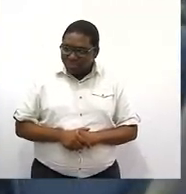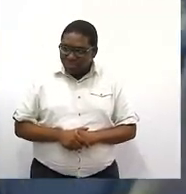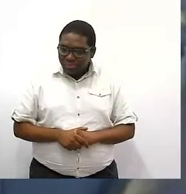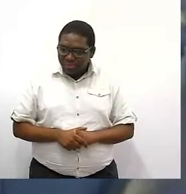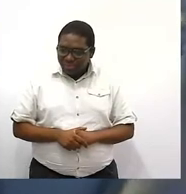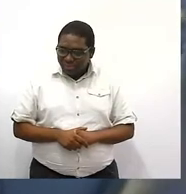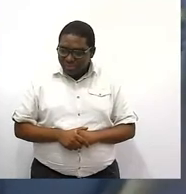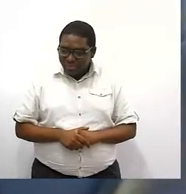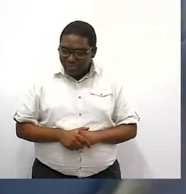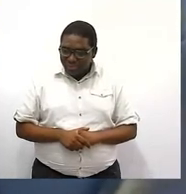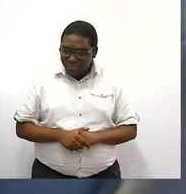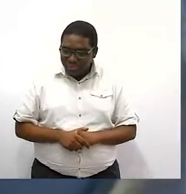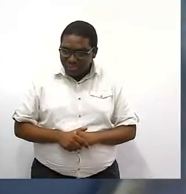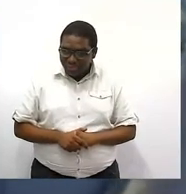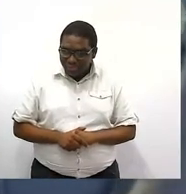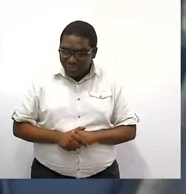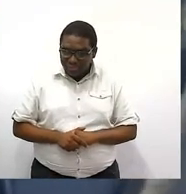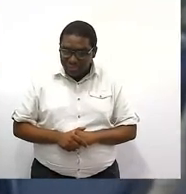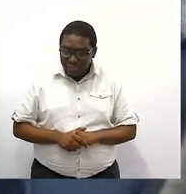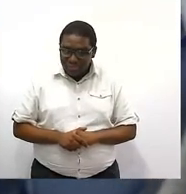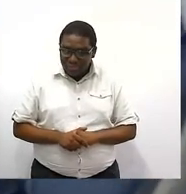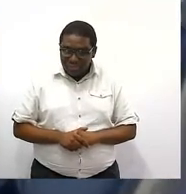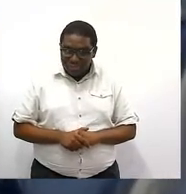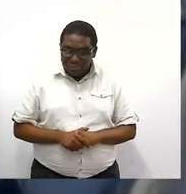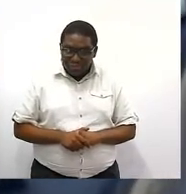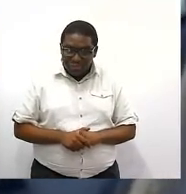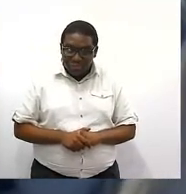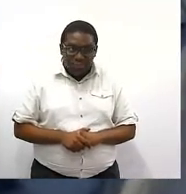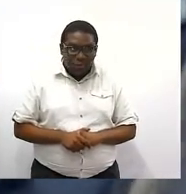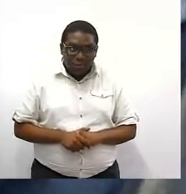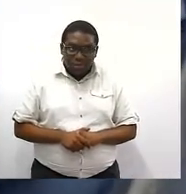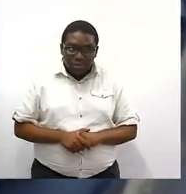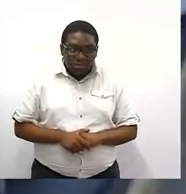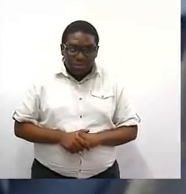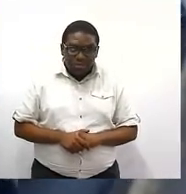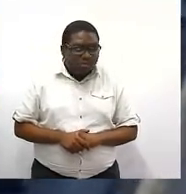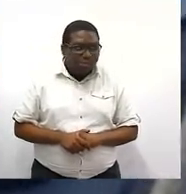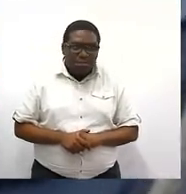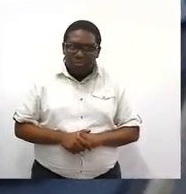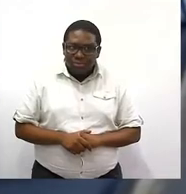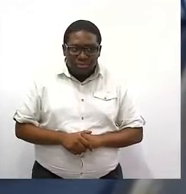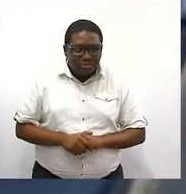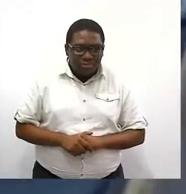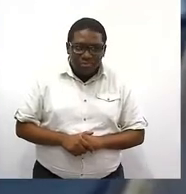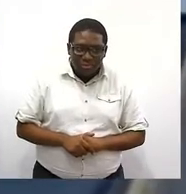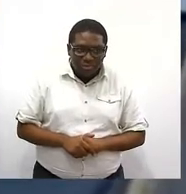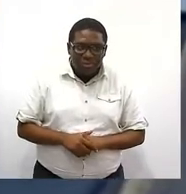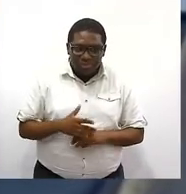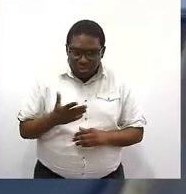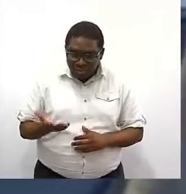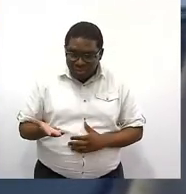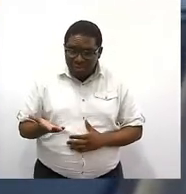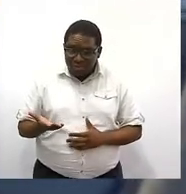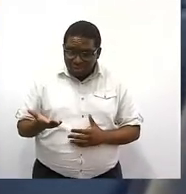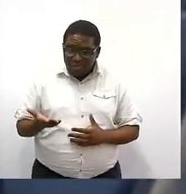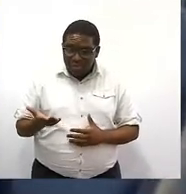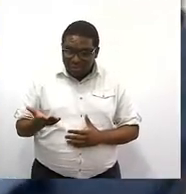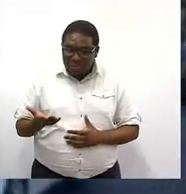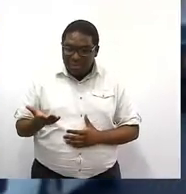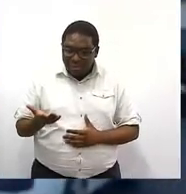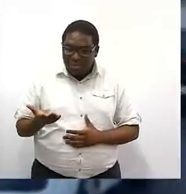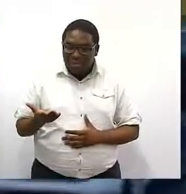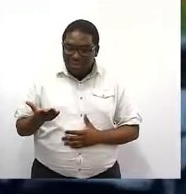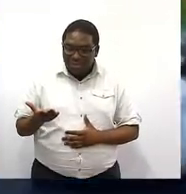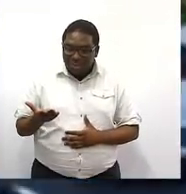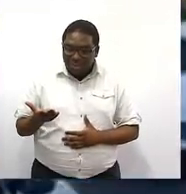estão literalmente de costas para o rio. Ou seja, se elas estão de costas para o rio, elas estão de costas